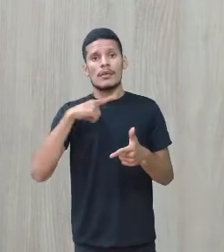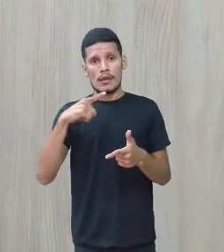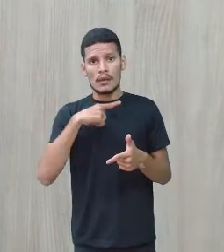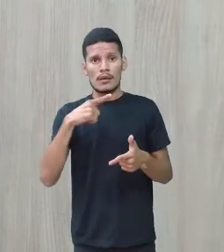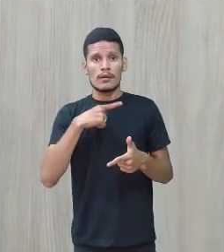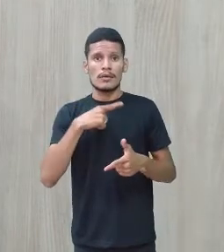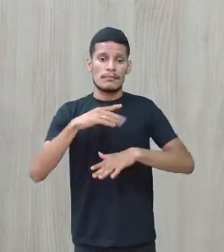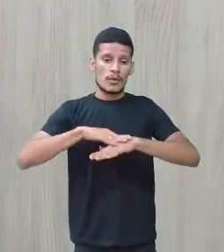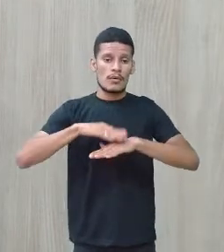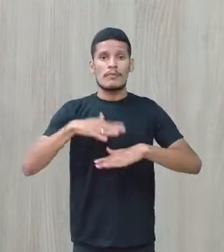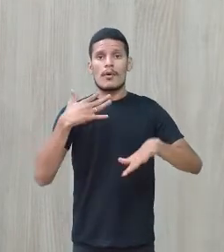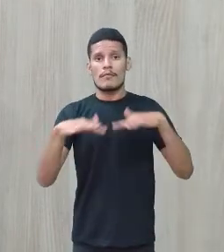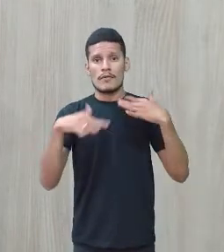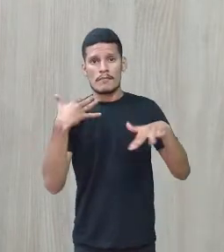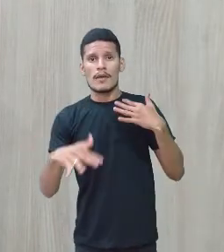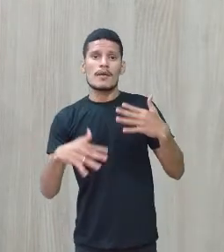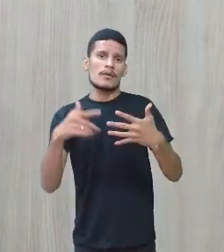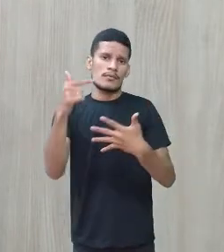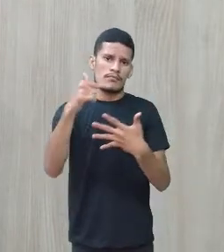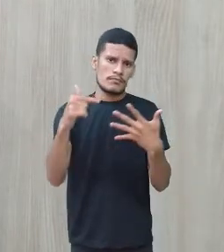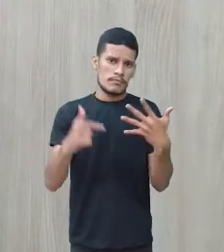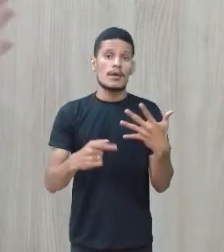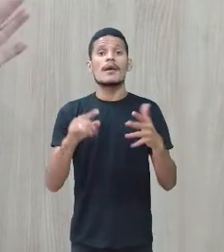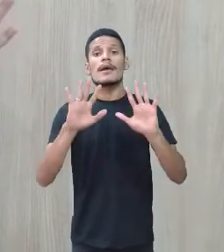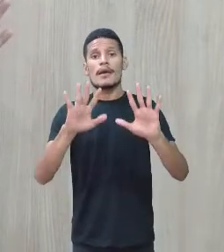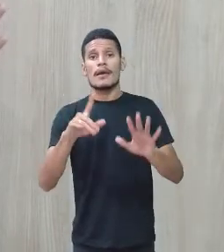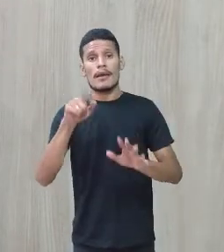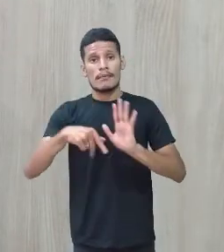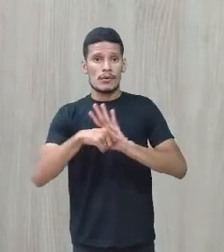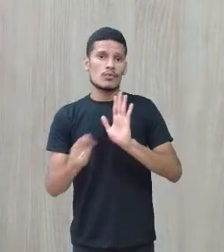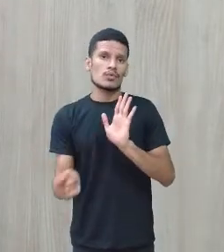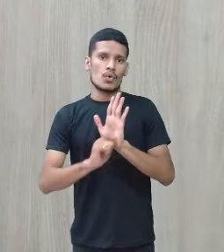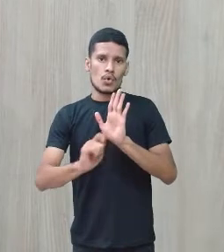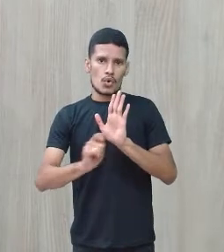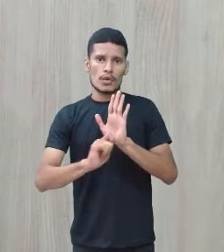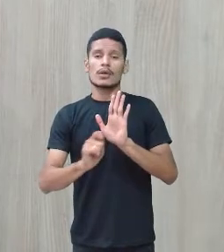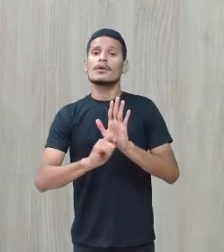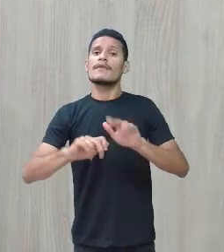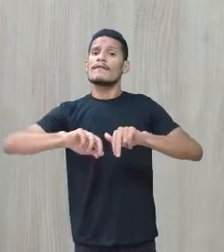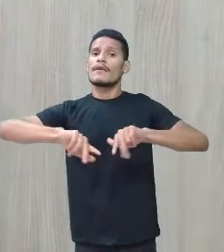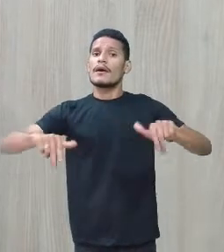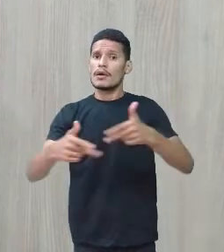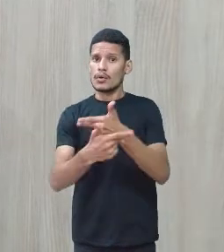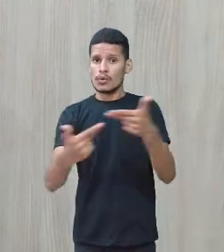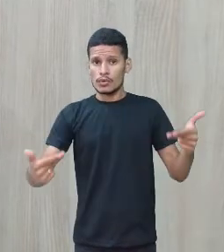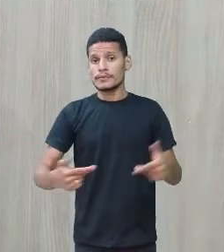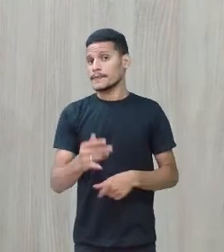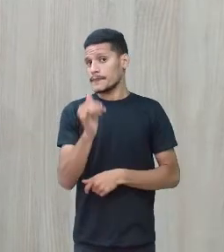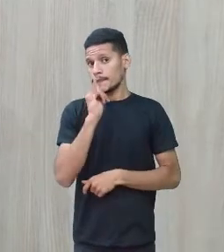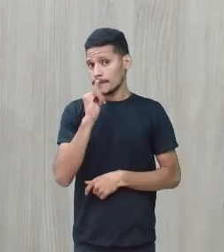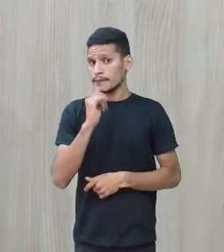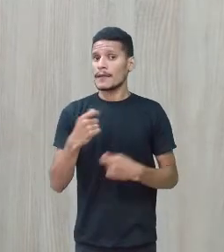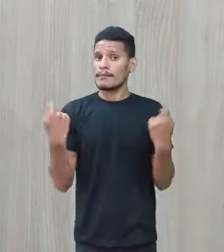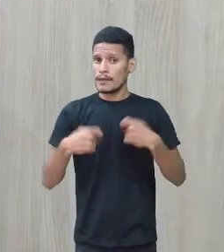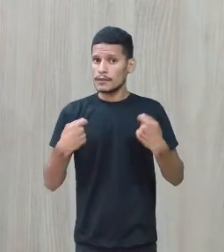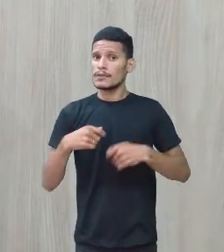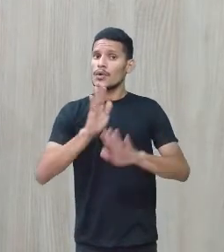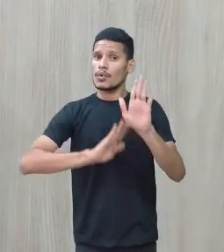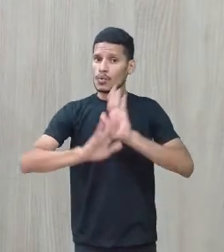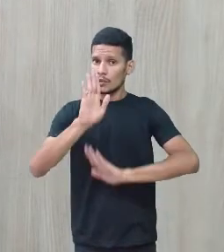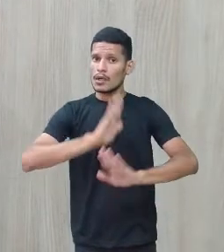nos nossos movimentos e etc. Então, é considerado droga. Então, são várias coisas. Então, por isso que temos cuidado no